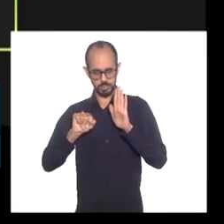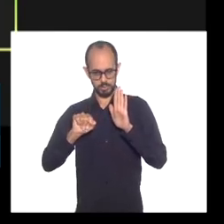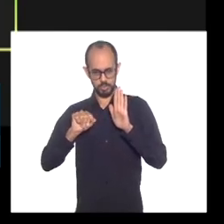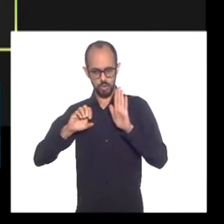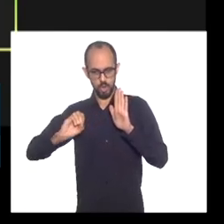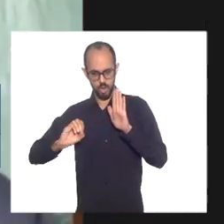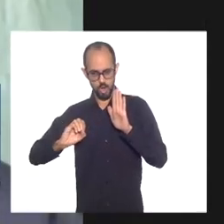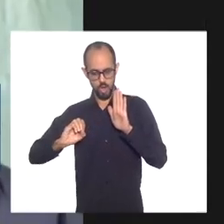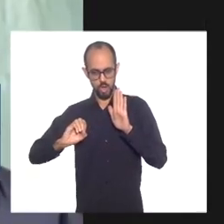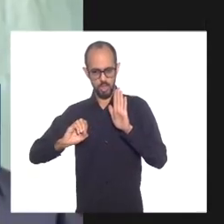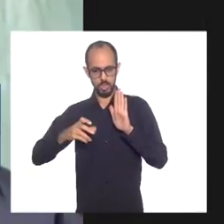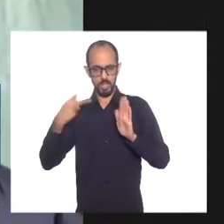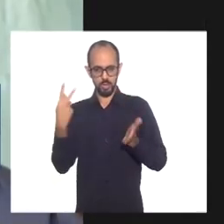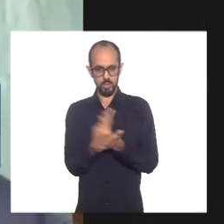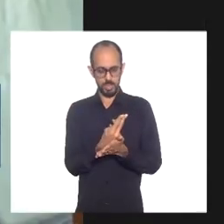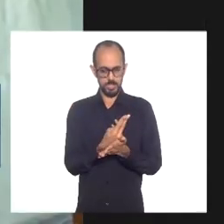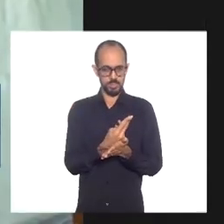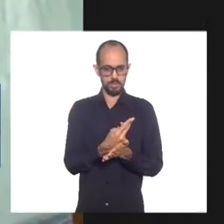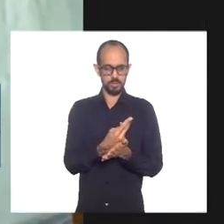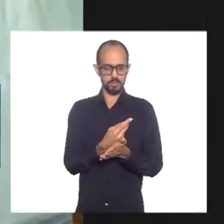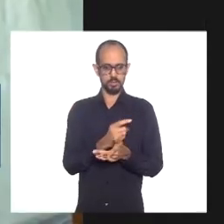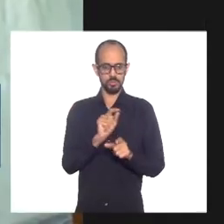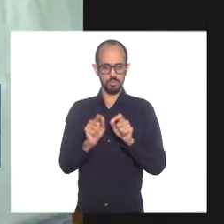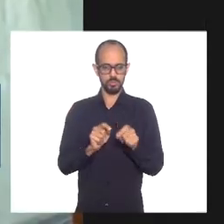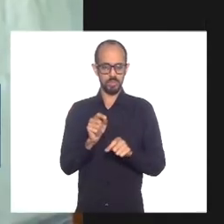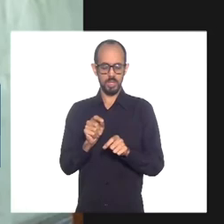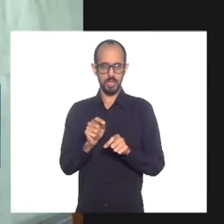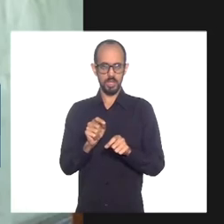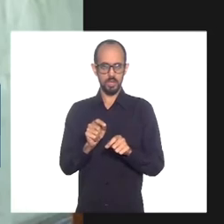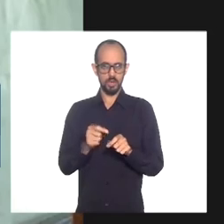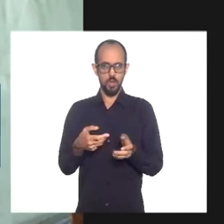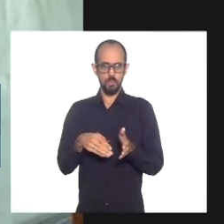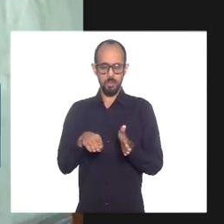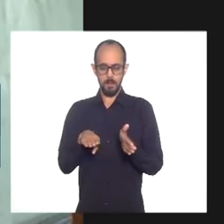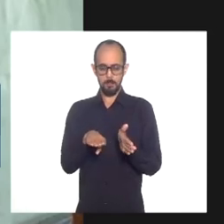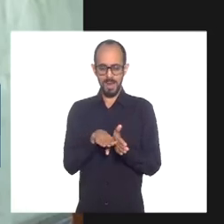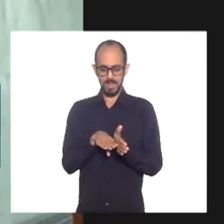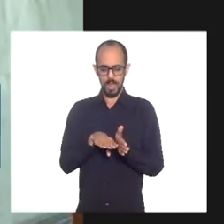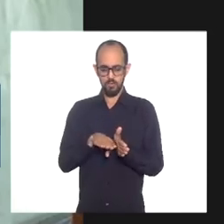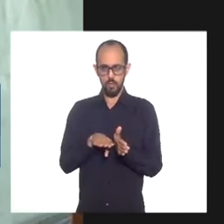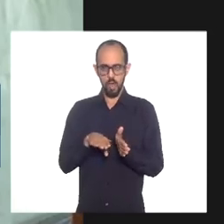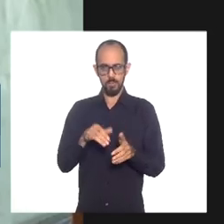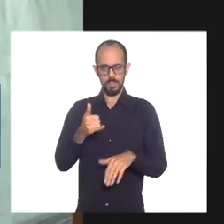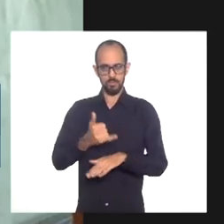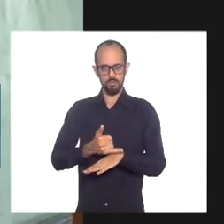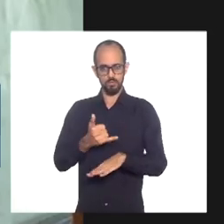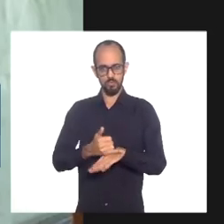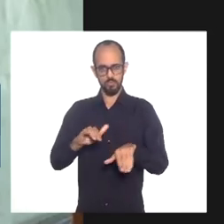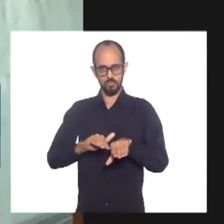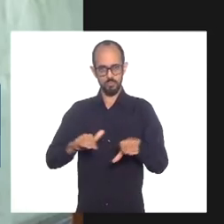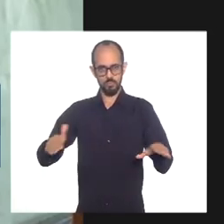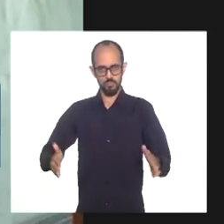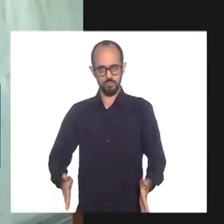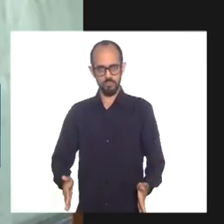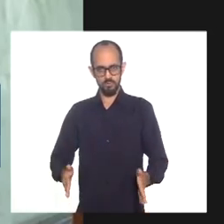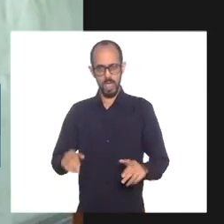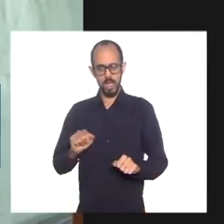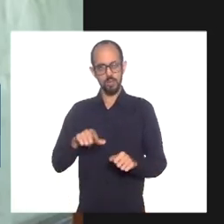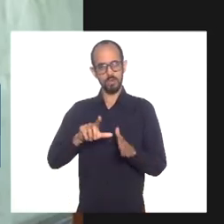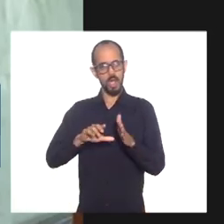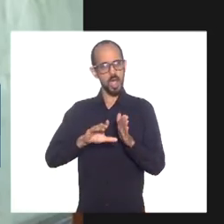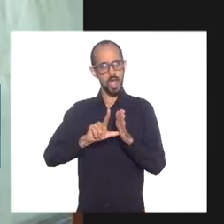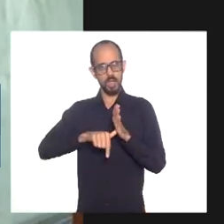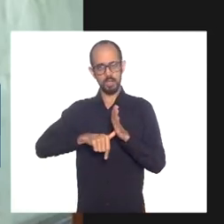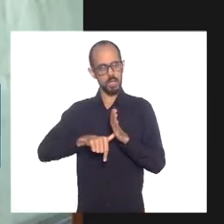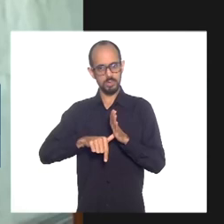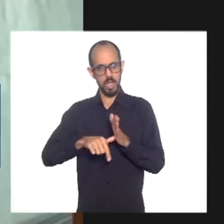MODEC, como uma das plataformas em atraso na entrega, né,